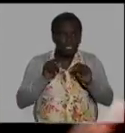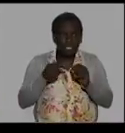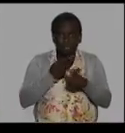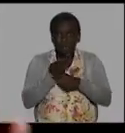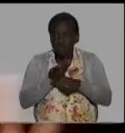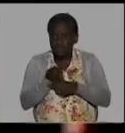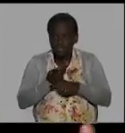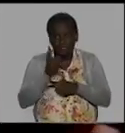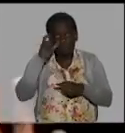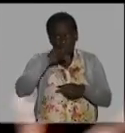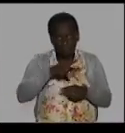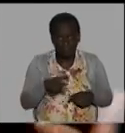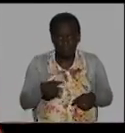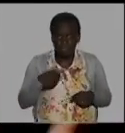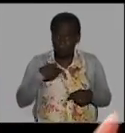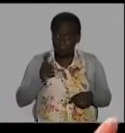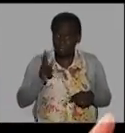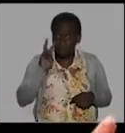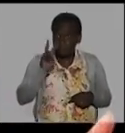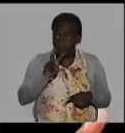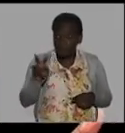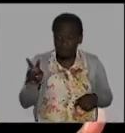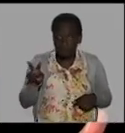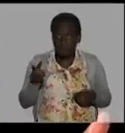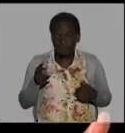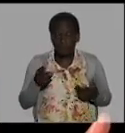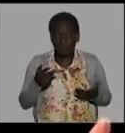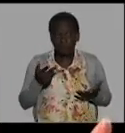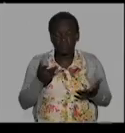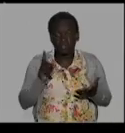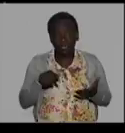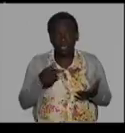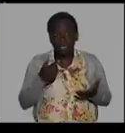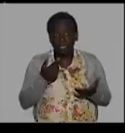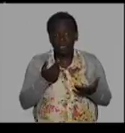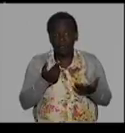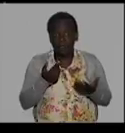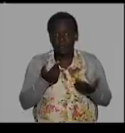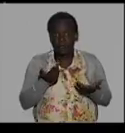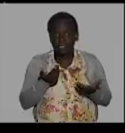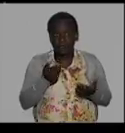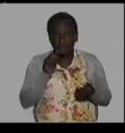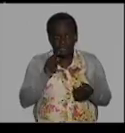né, nessa história que eu mesma estava observando. É algo que foi te